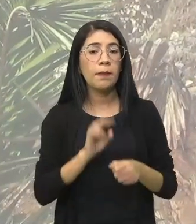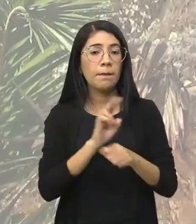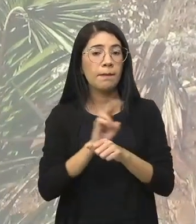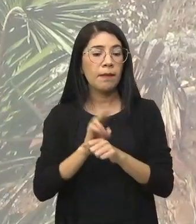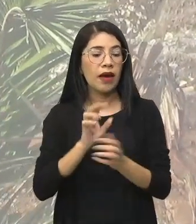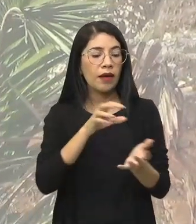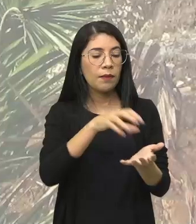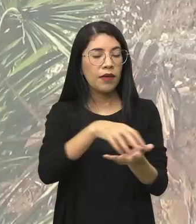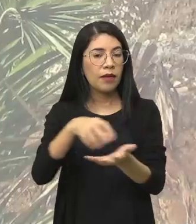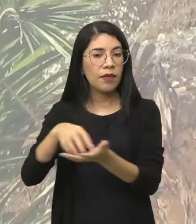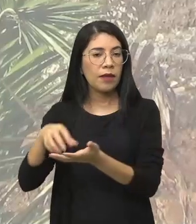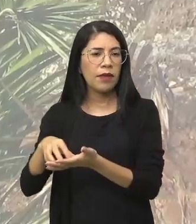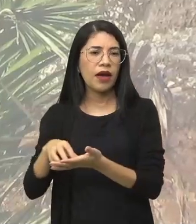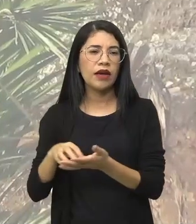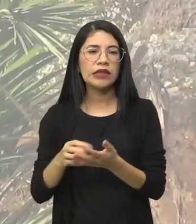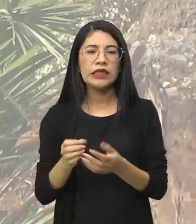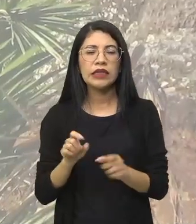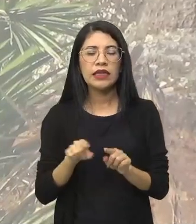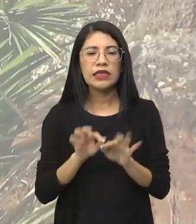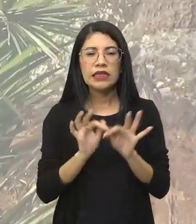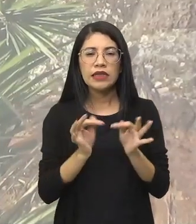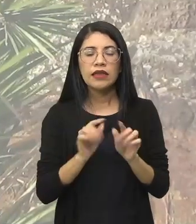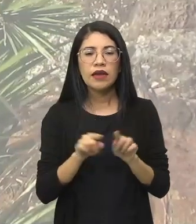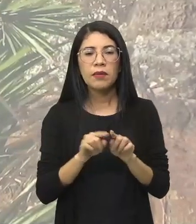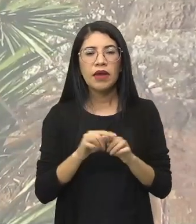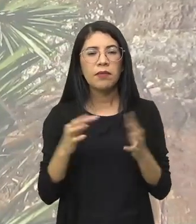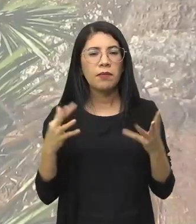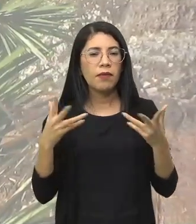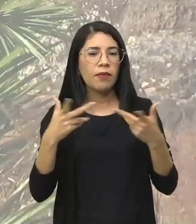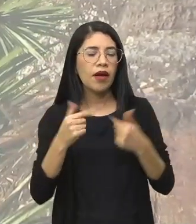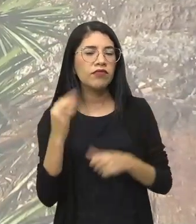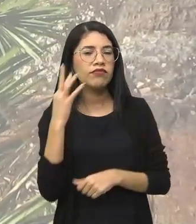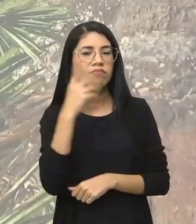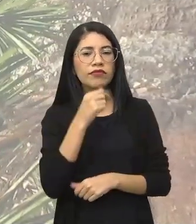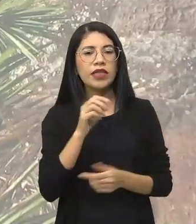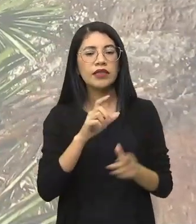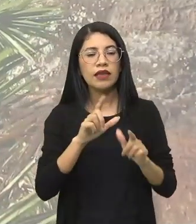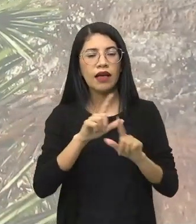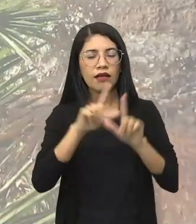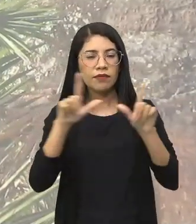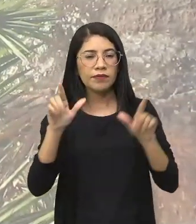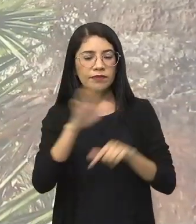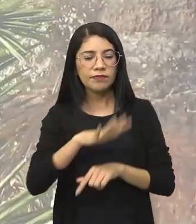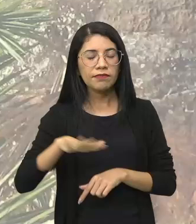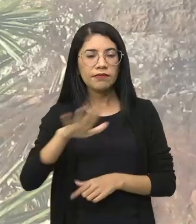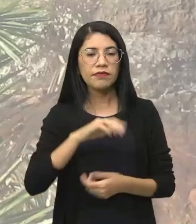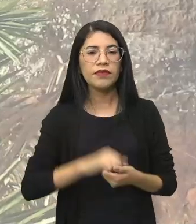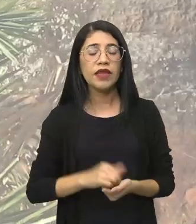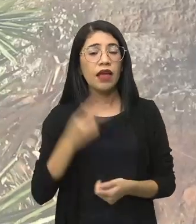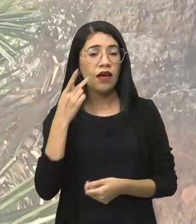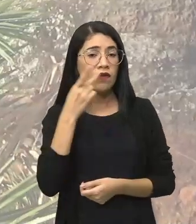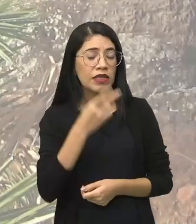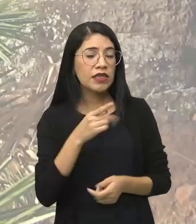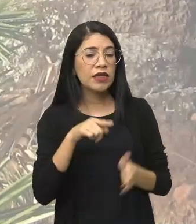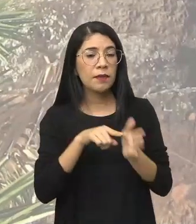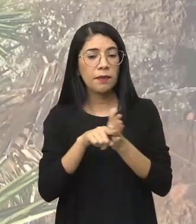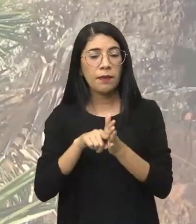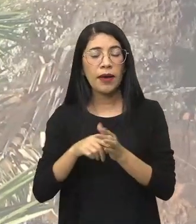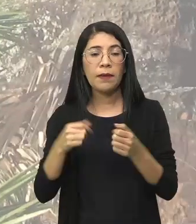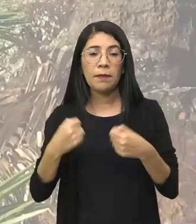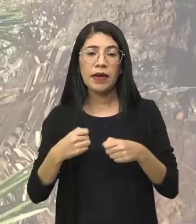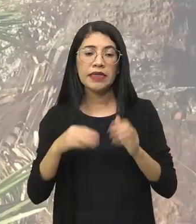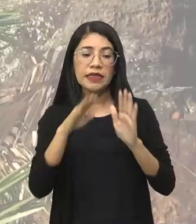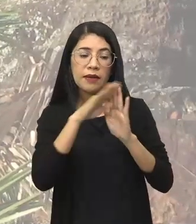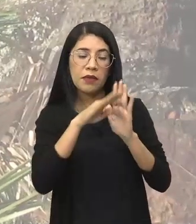sítios naturais raros, singulares ou de grande beleza cênica. A visitação pública e a pesquisa científica estão sujeitas às normas